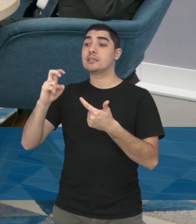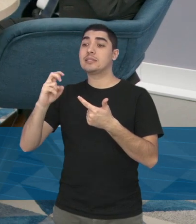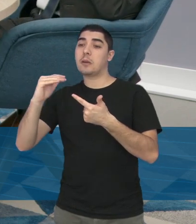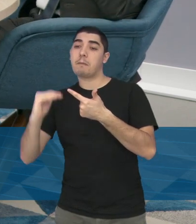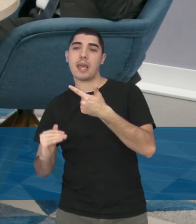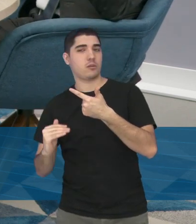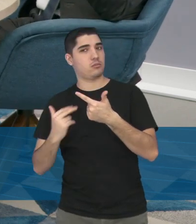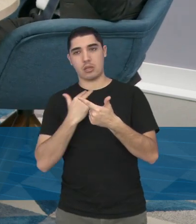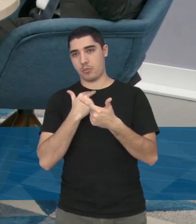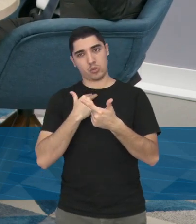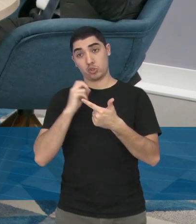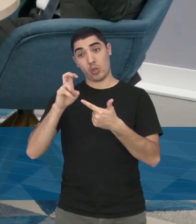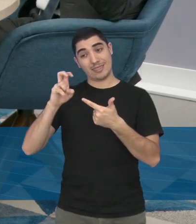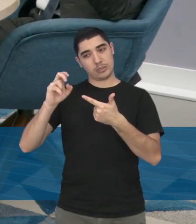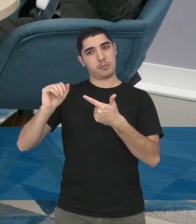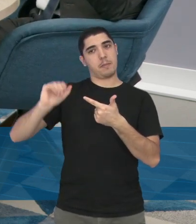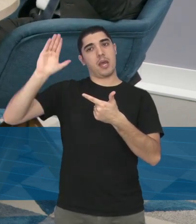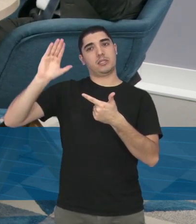tá? Por quê?